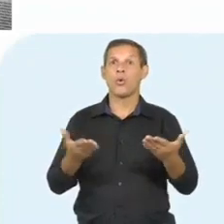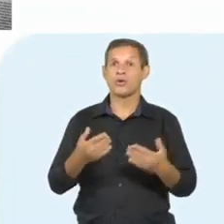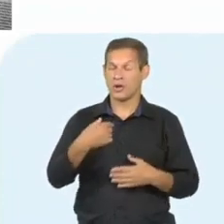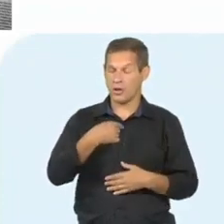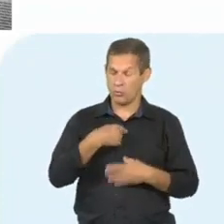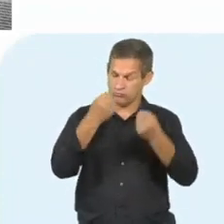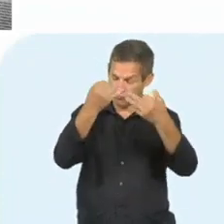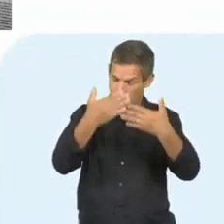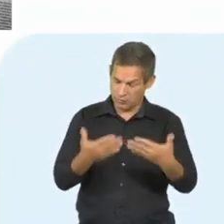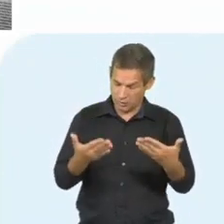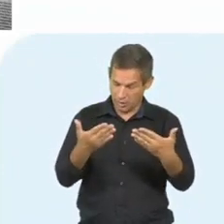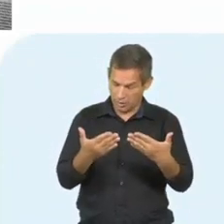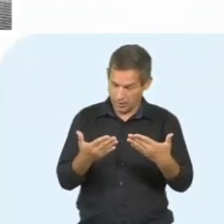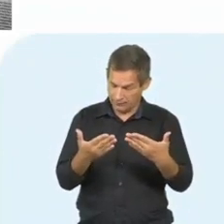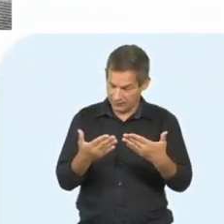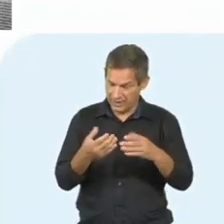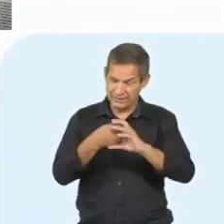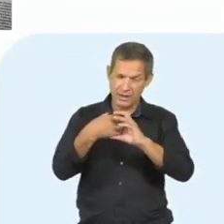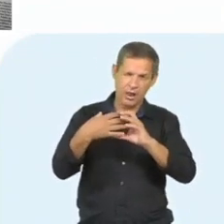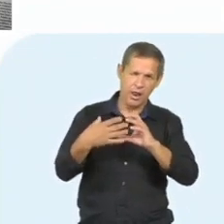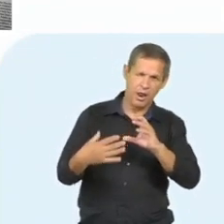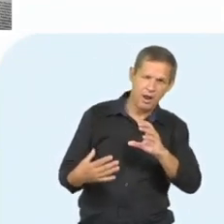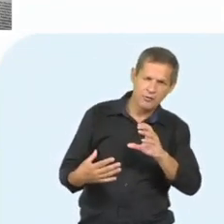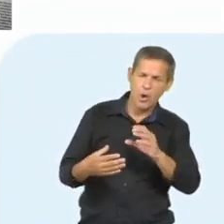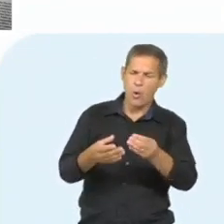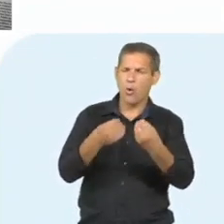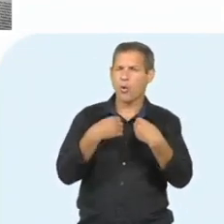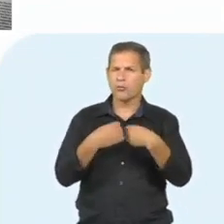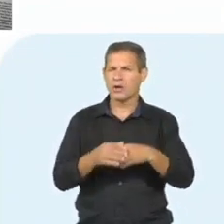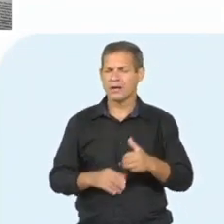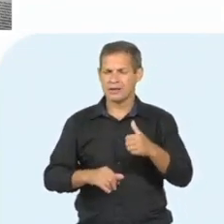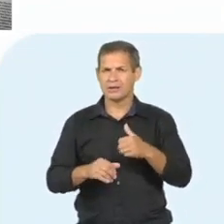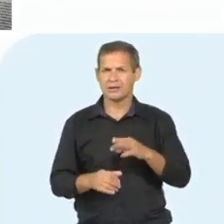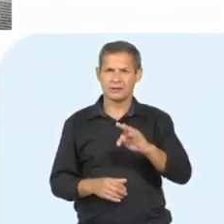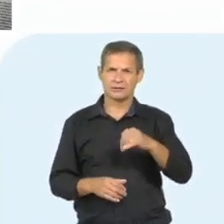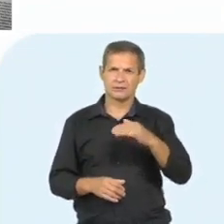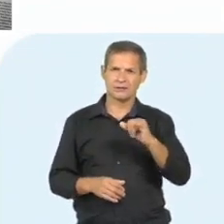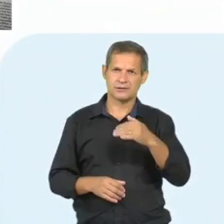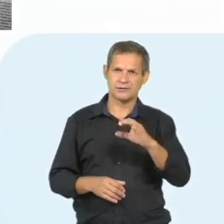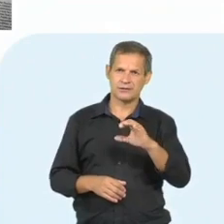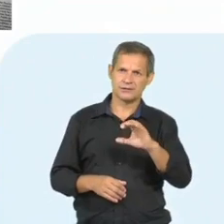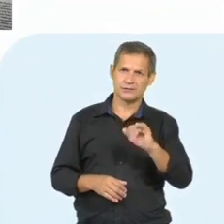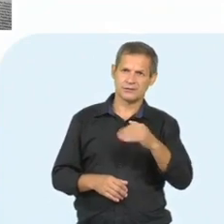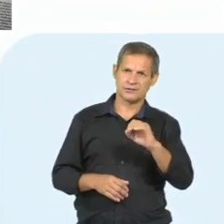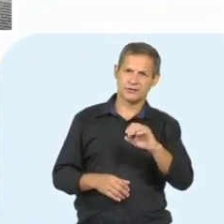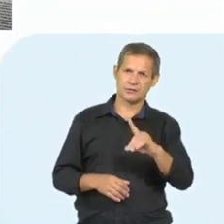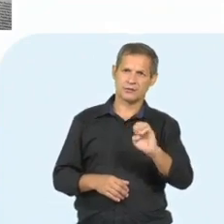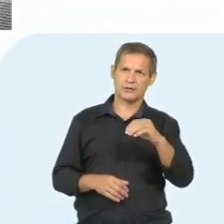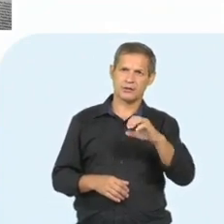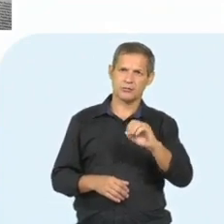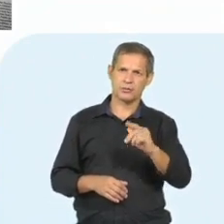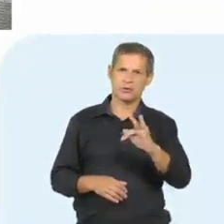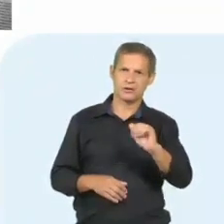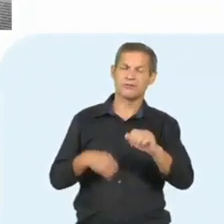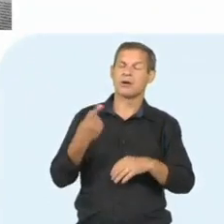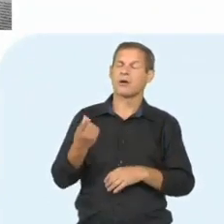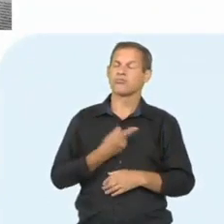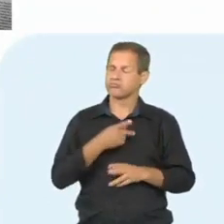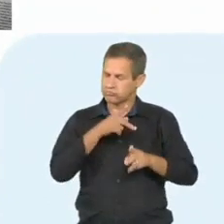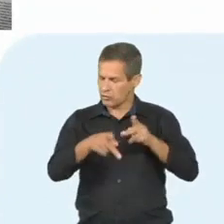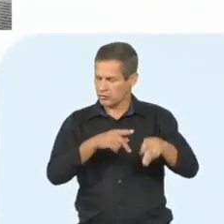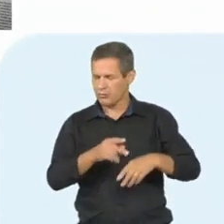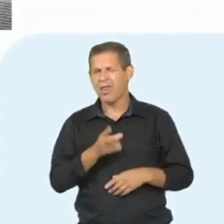vou falar sobre aspectos como a transição demográfica. Afinal, a nossa